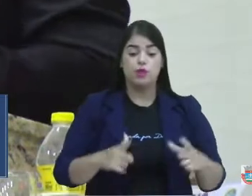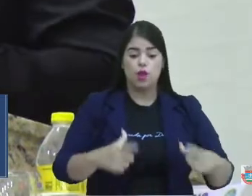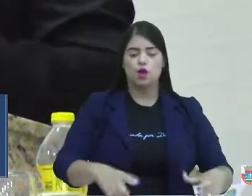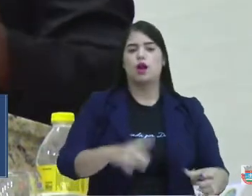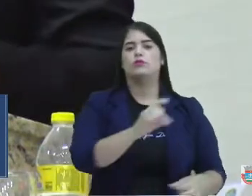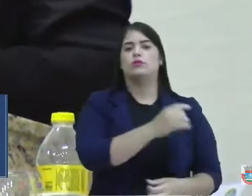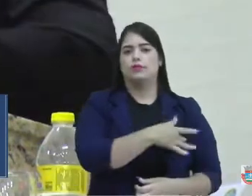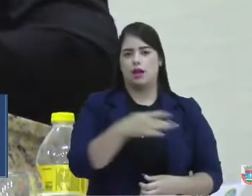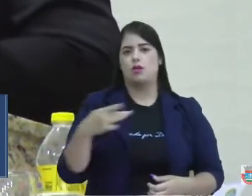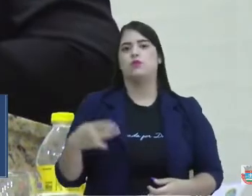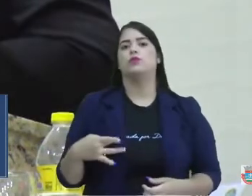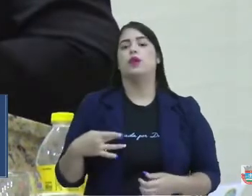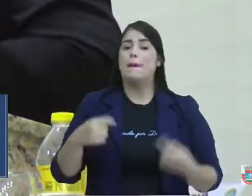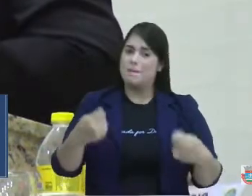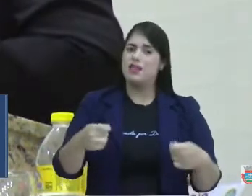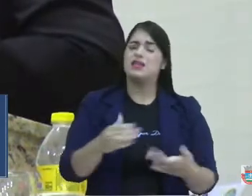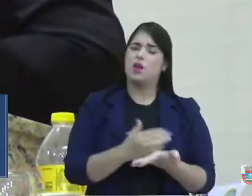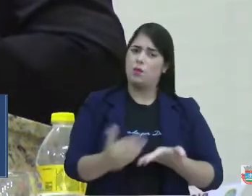no tempo de começar.